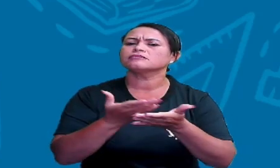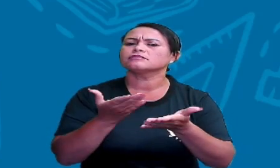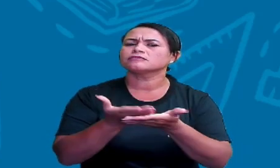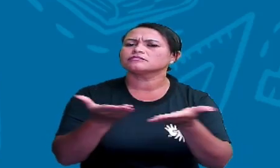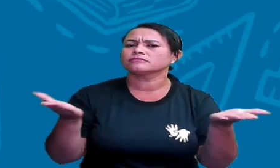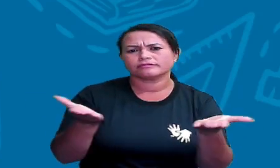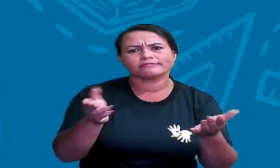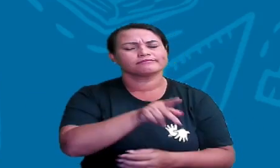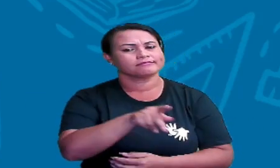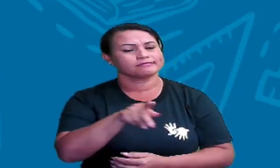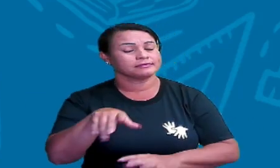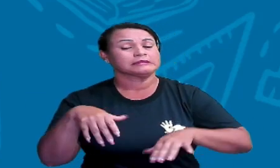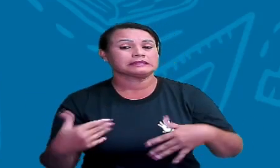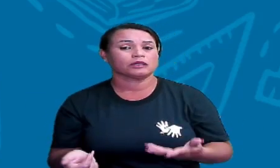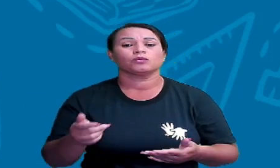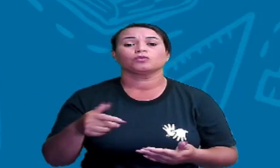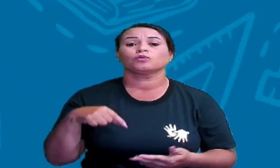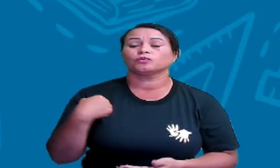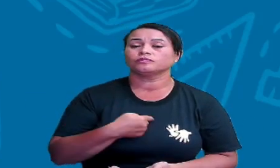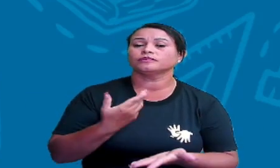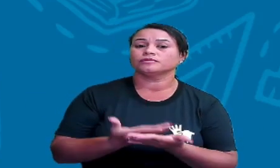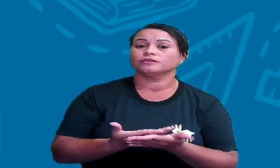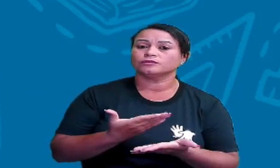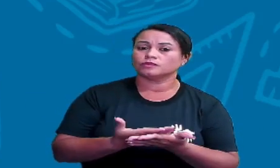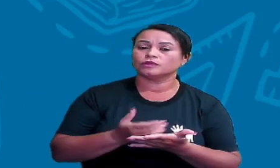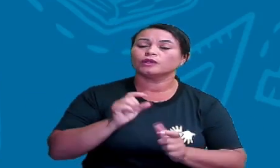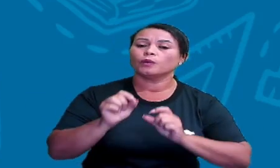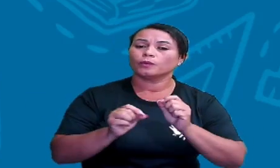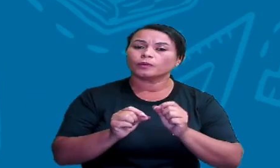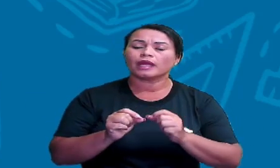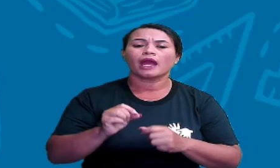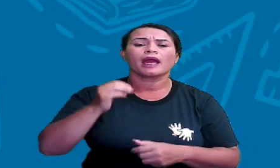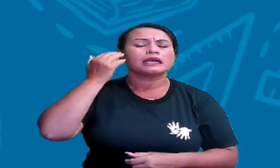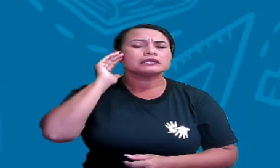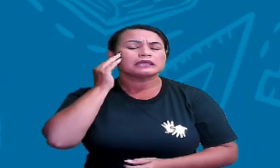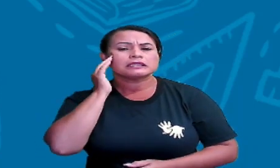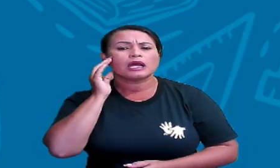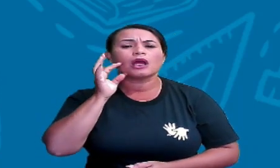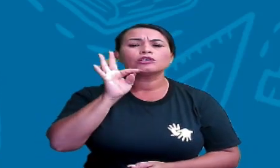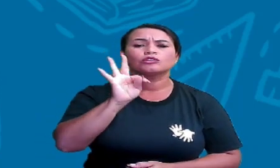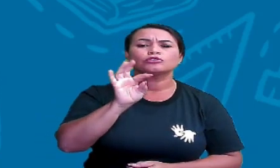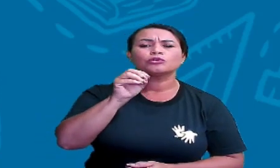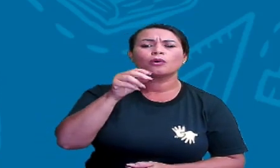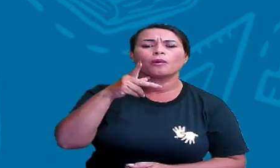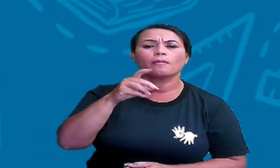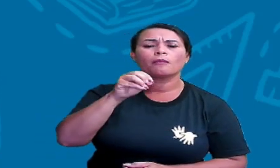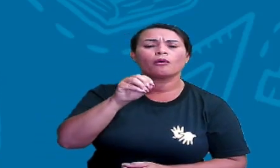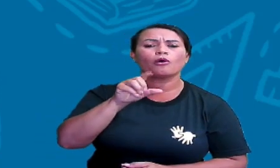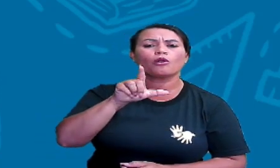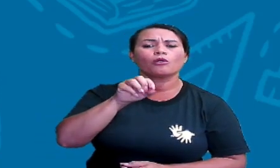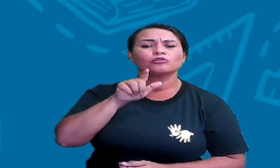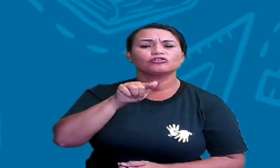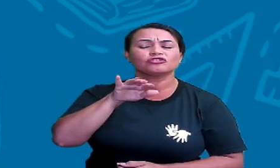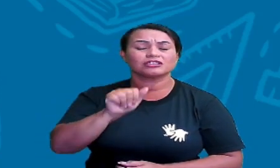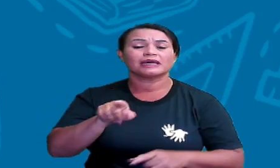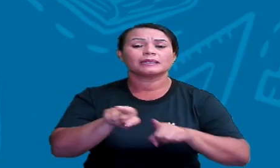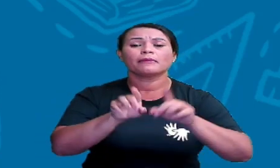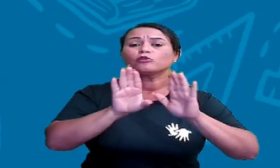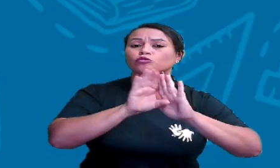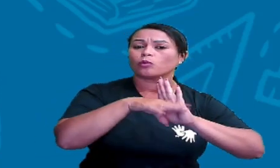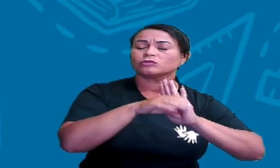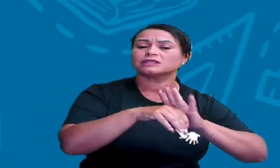hoje, professora? Nós vamos estudar noções de topologia e aí nós vamos ver os conceitos de